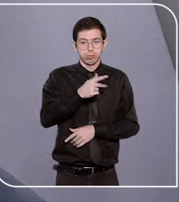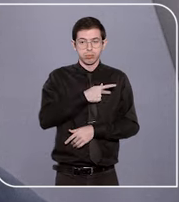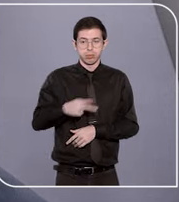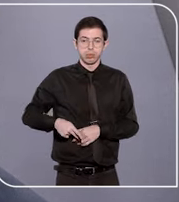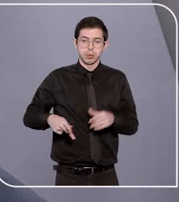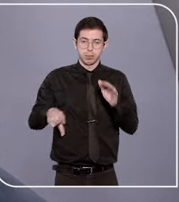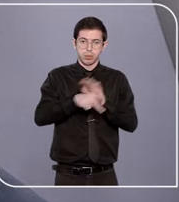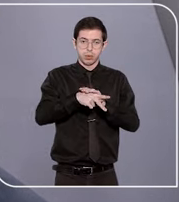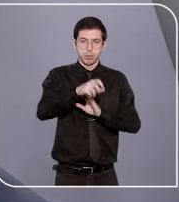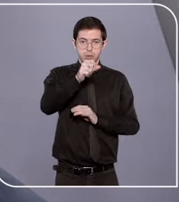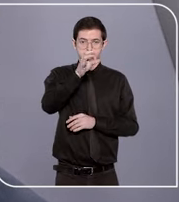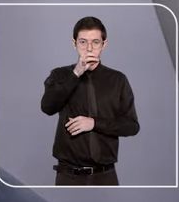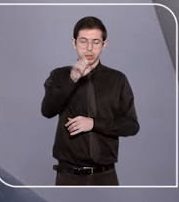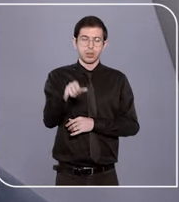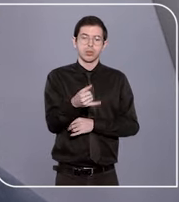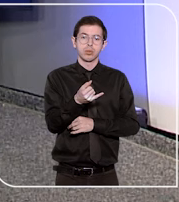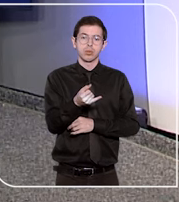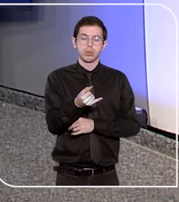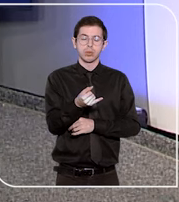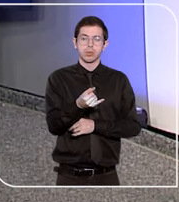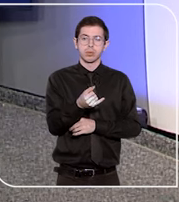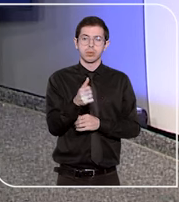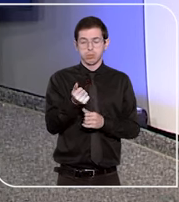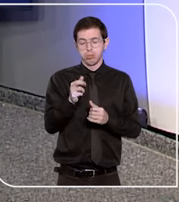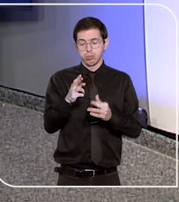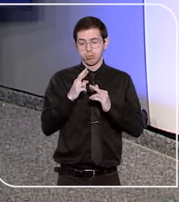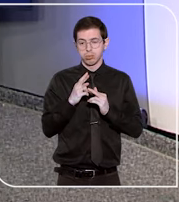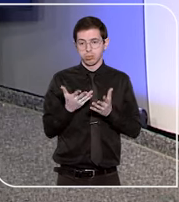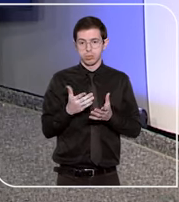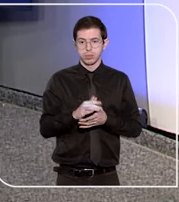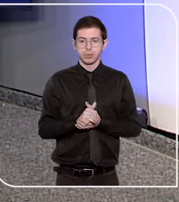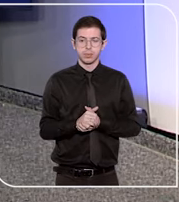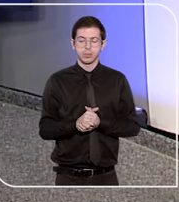ouvir do doutor Denis, por favor.